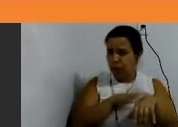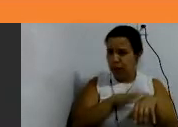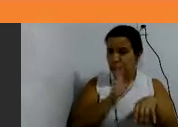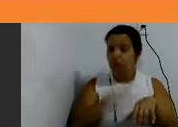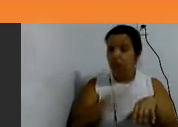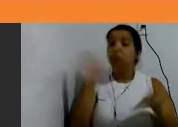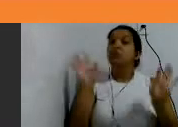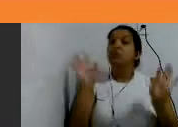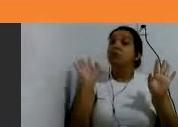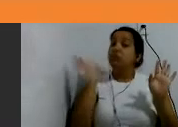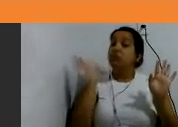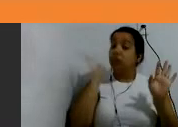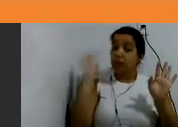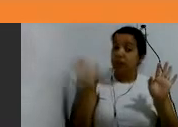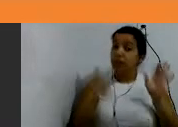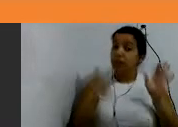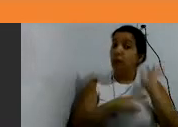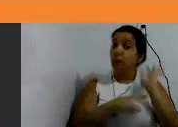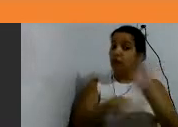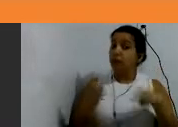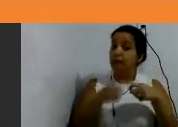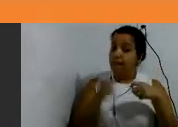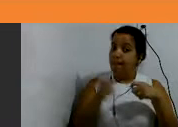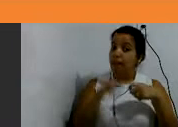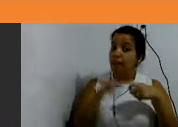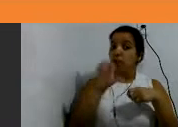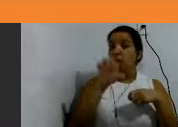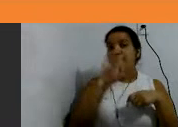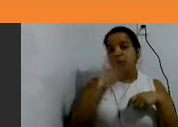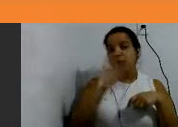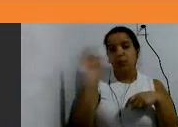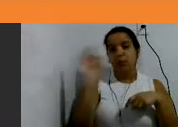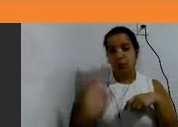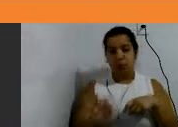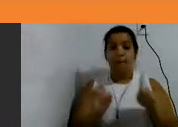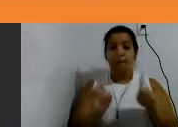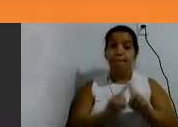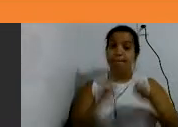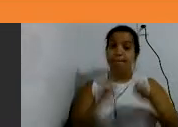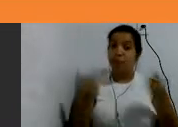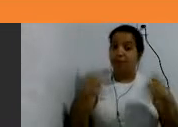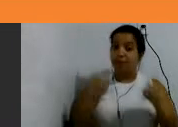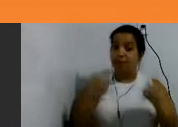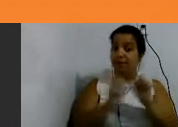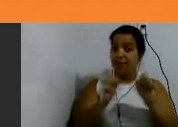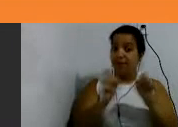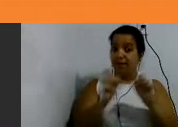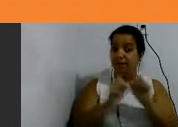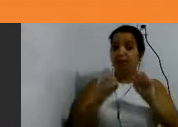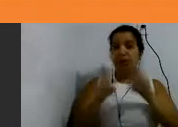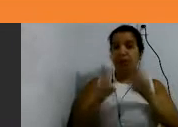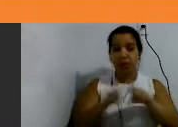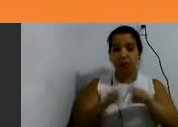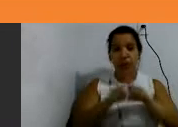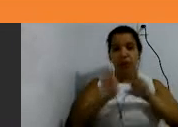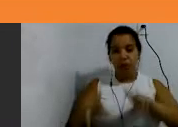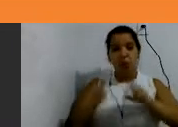ali já ajuda o médico 90%. Só que ele tem que fazer um diagnóstico diferencial com